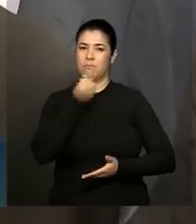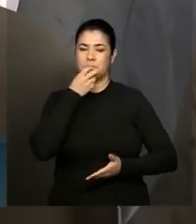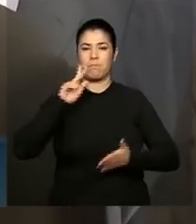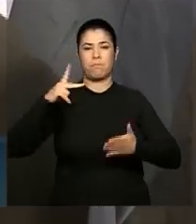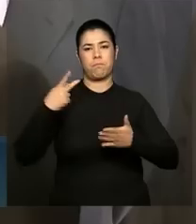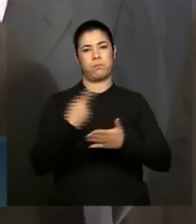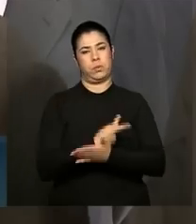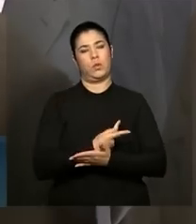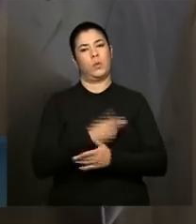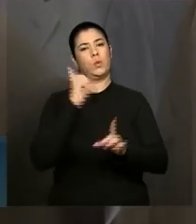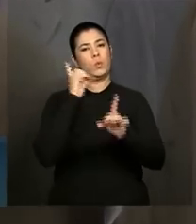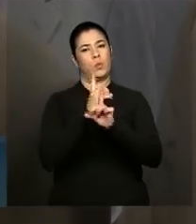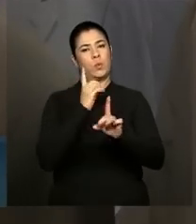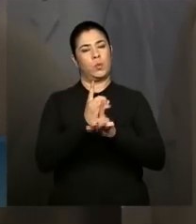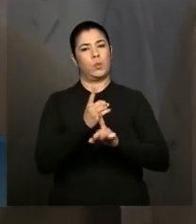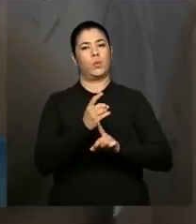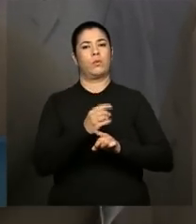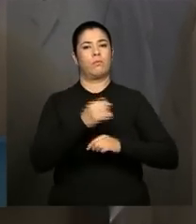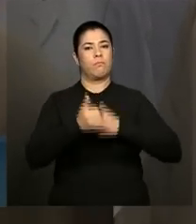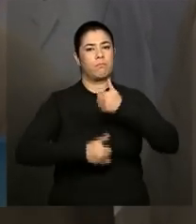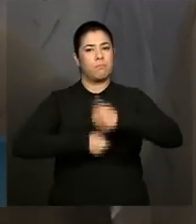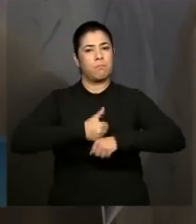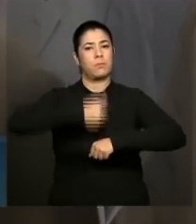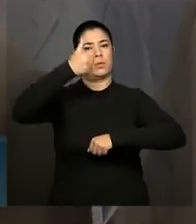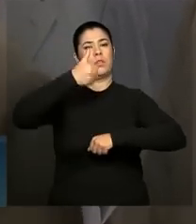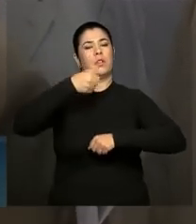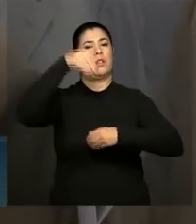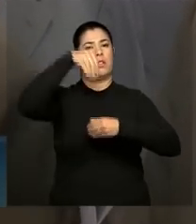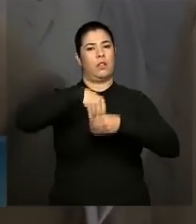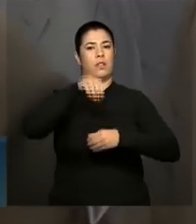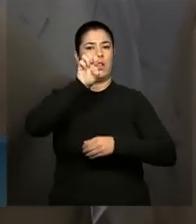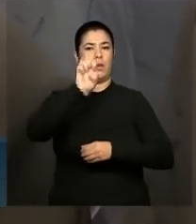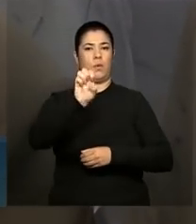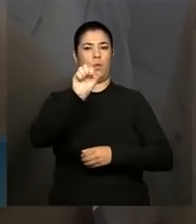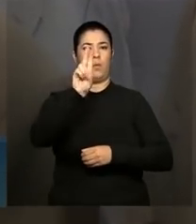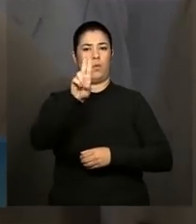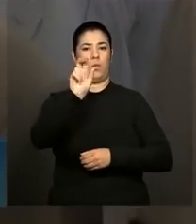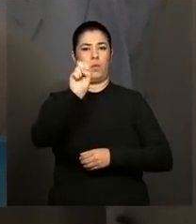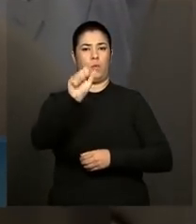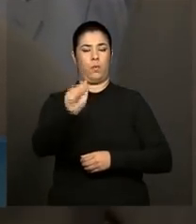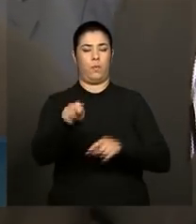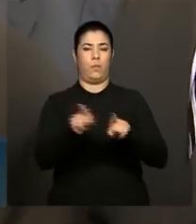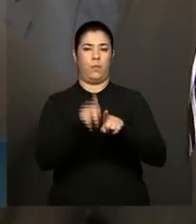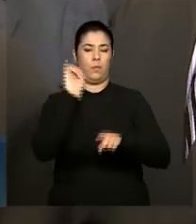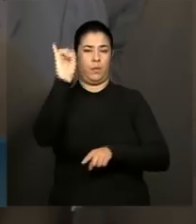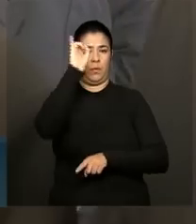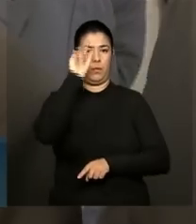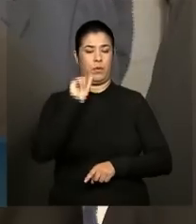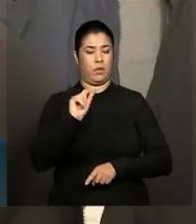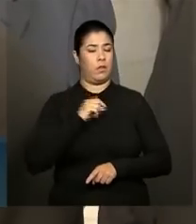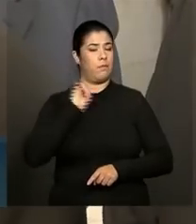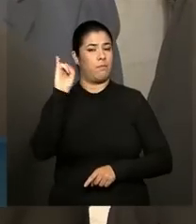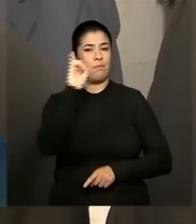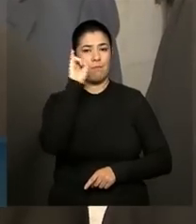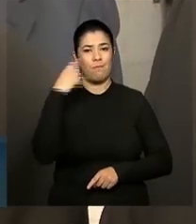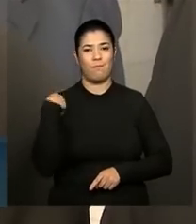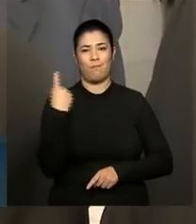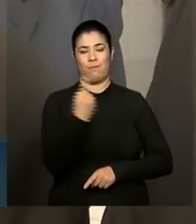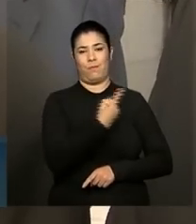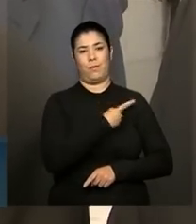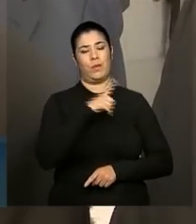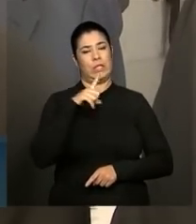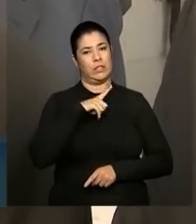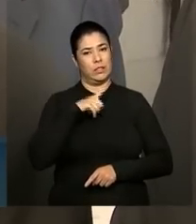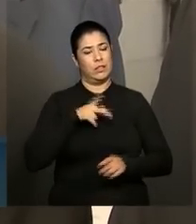boa solução à situação grega no quadro da União Europeia. É importante, eu acho, que para todos nós, porque